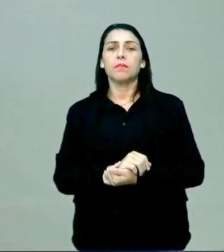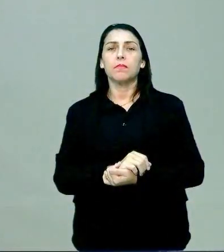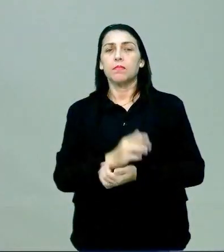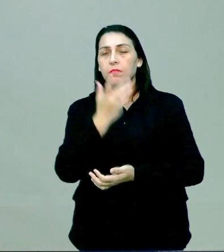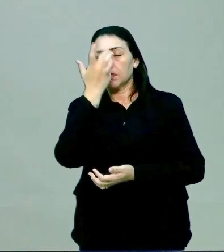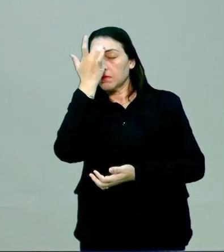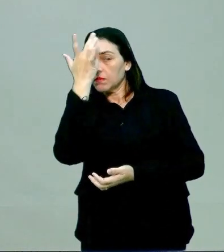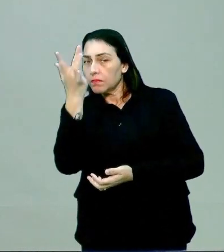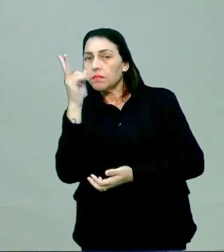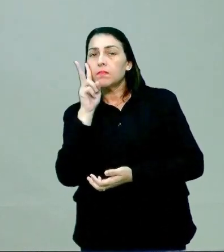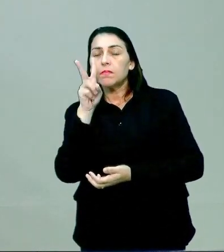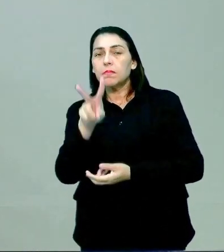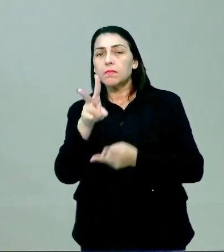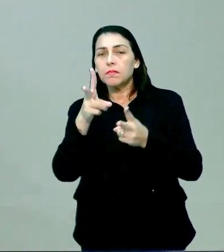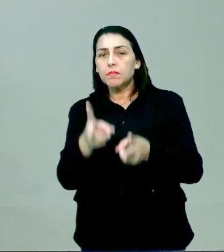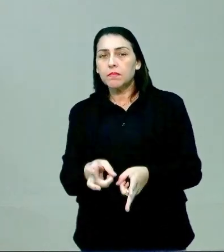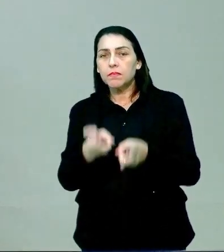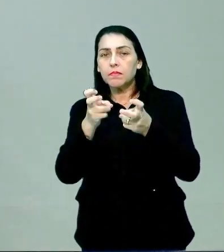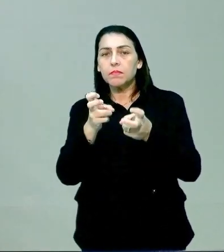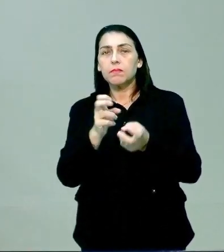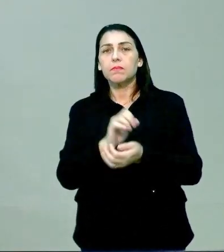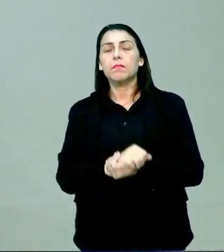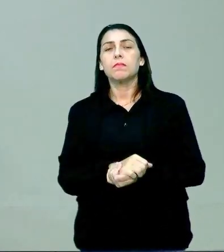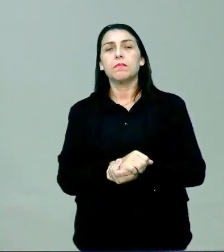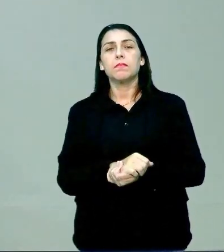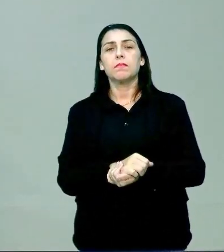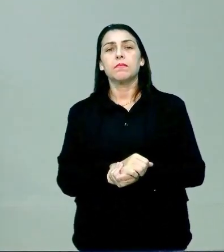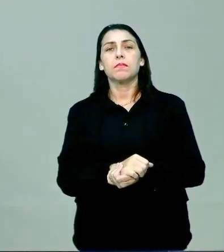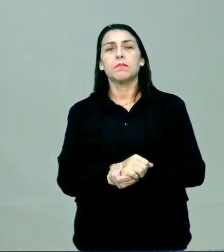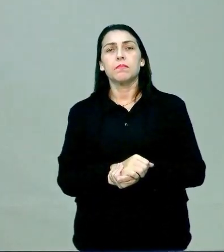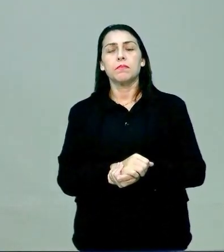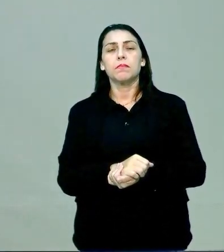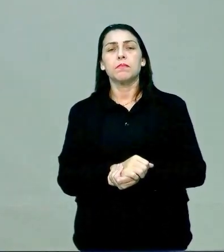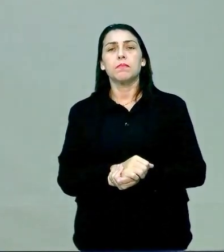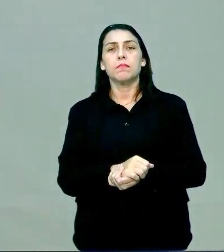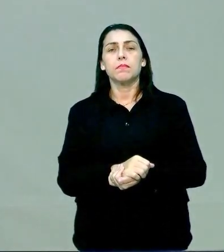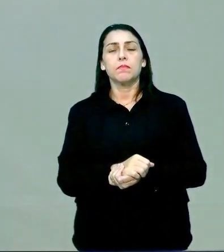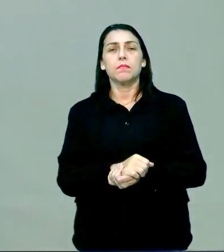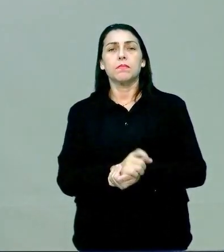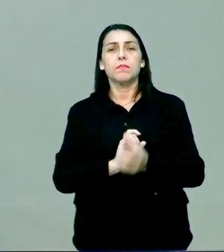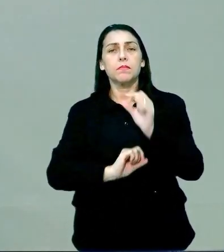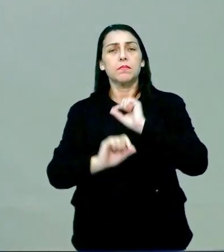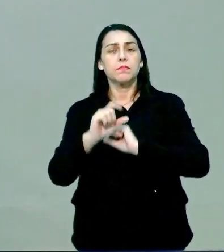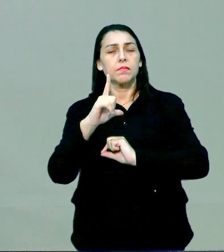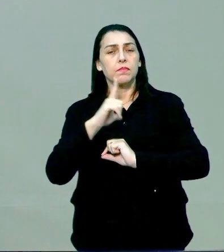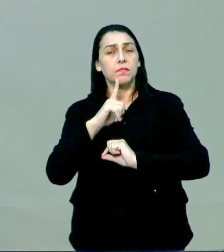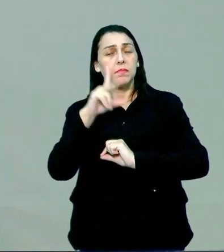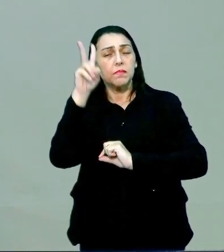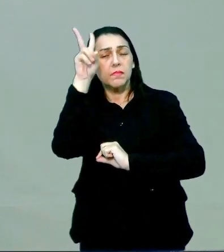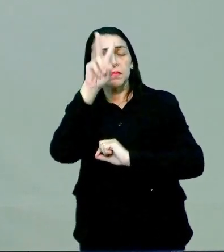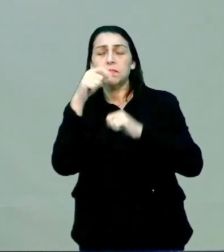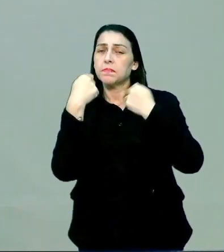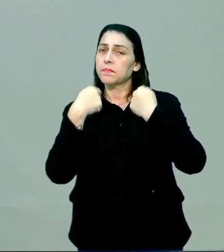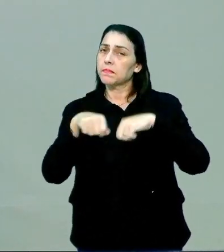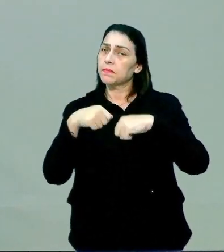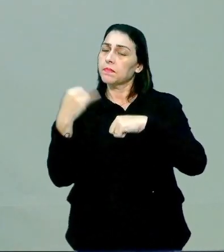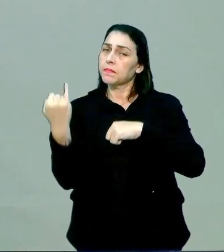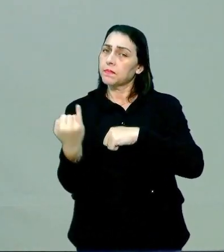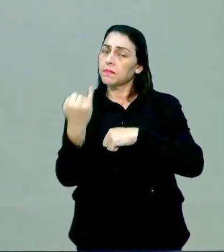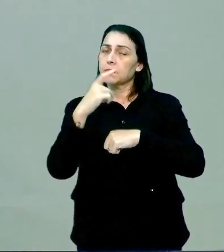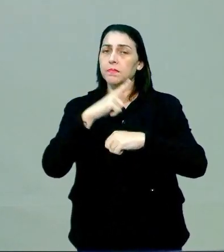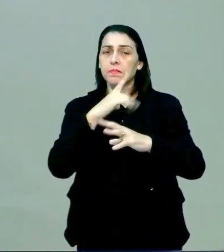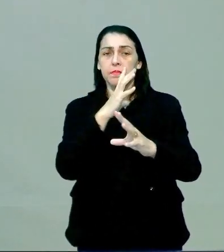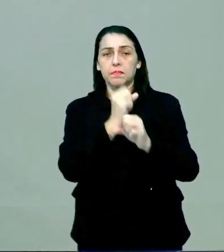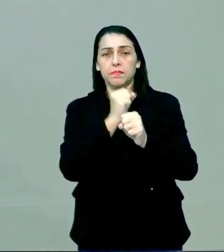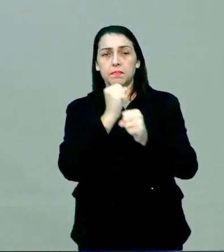fica fácil da gente ver, pessoal, tá? Fica fácil da gente observar. O problema é que vocês têm que lembrar que quando tem